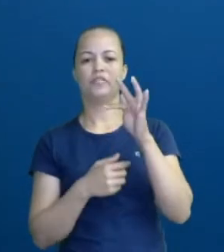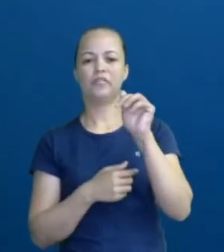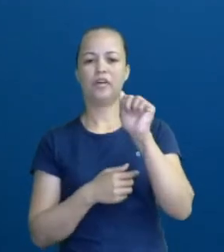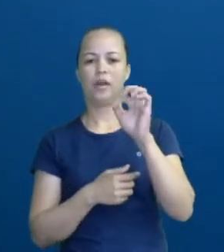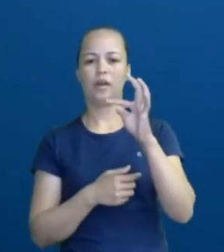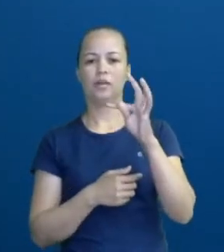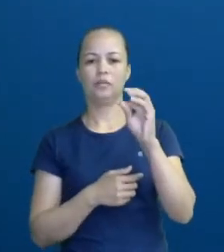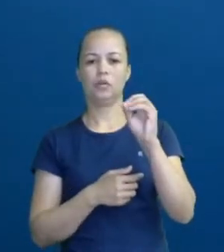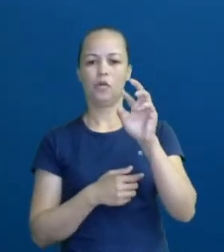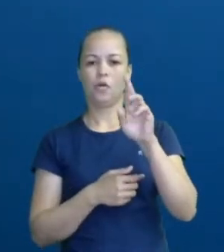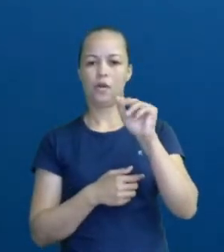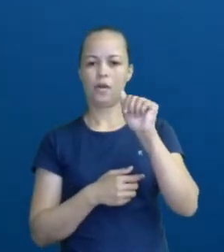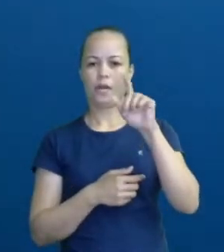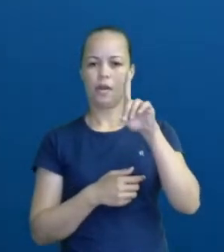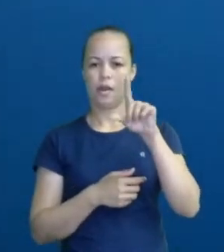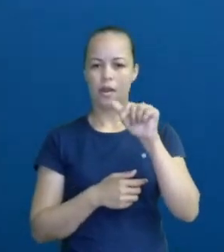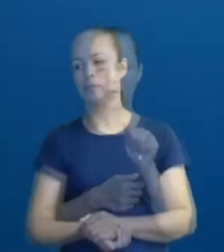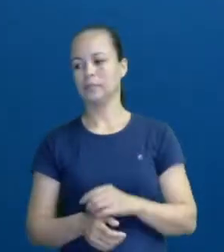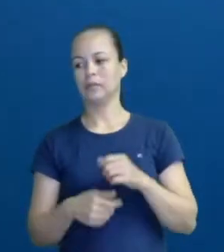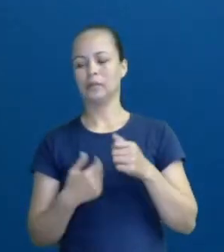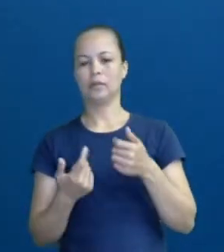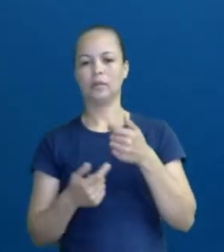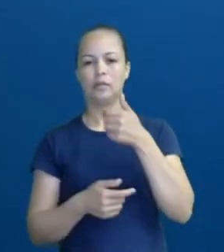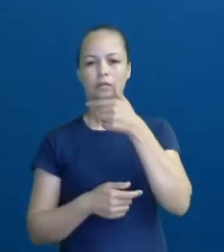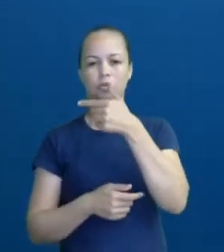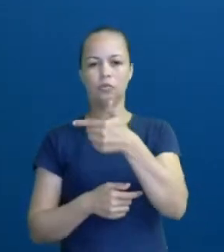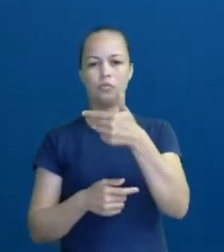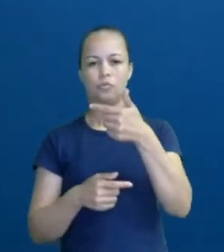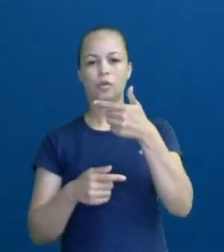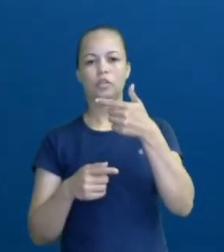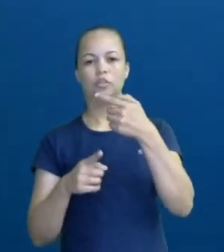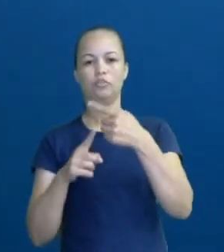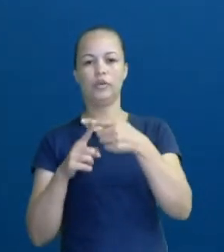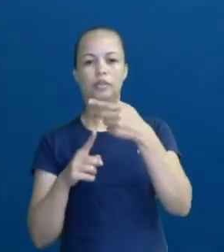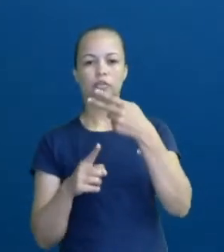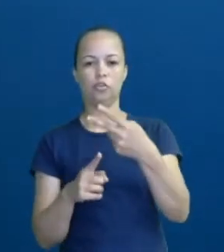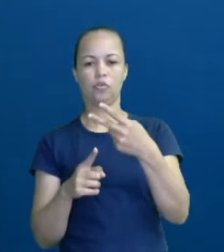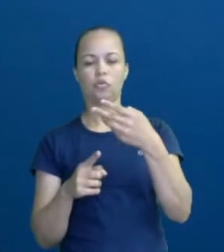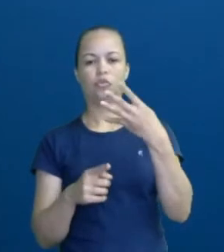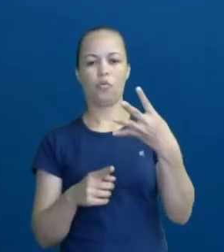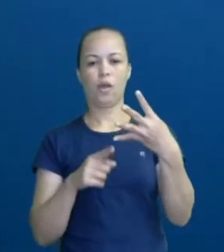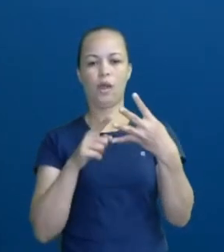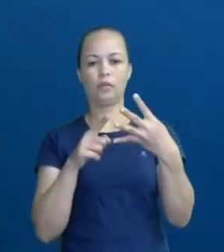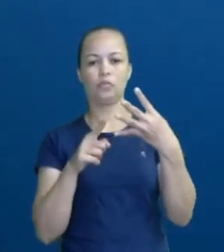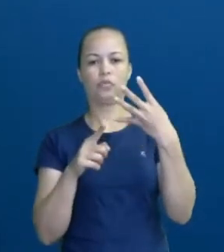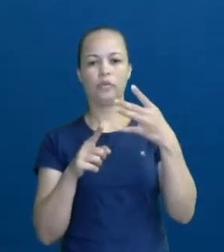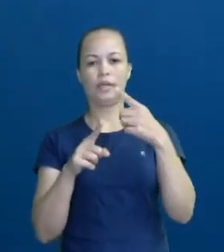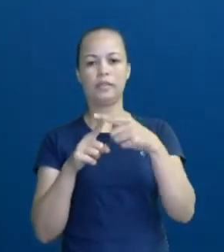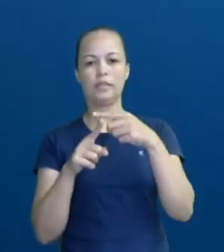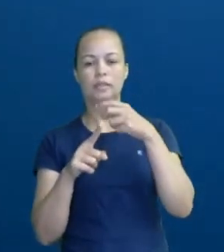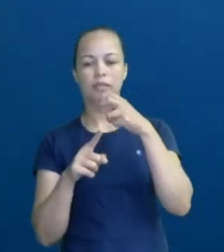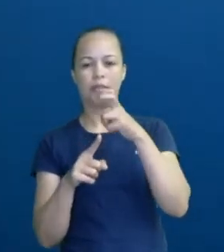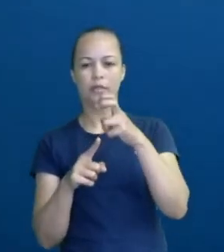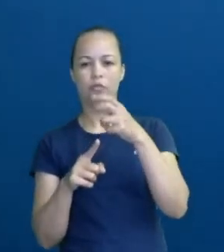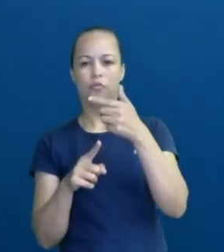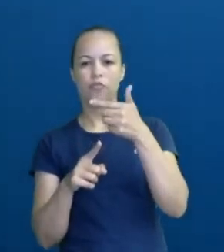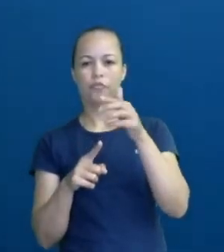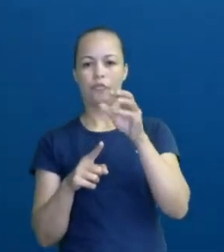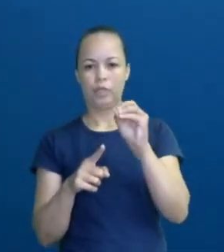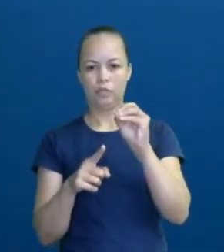número? 170, tá? 2 vezes 2, 4. 4 vezes 5,